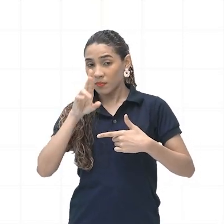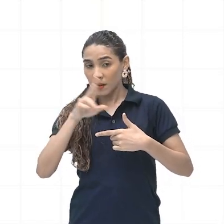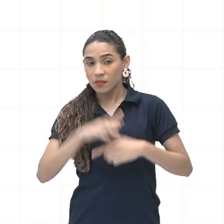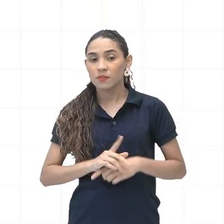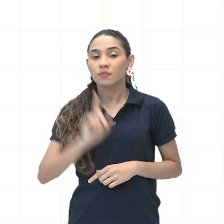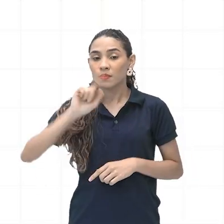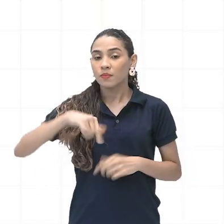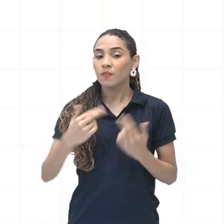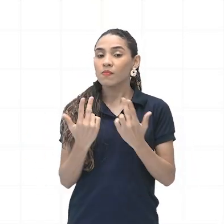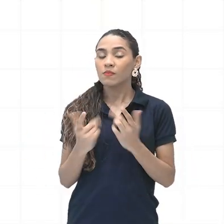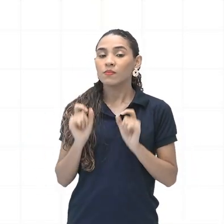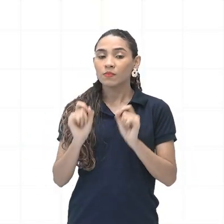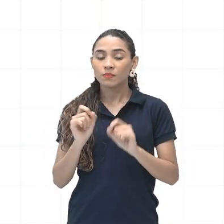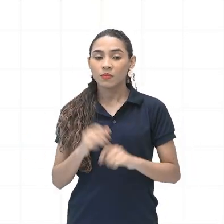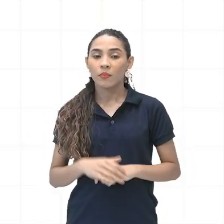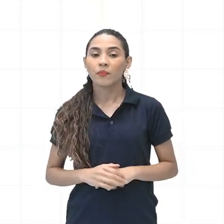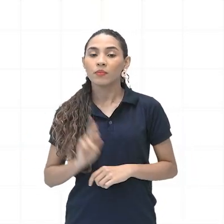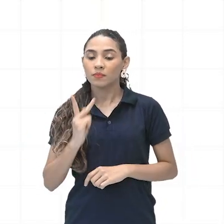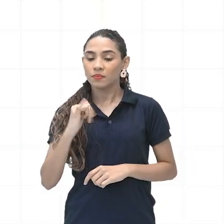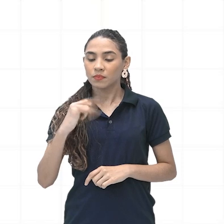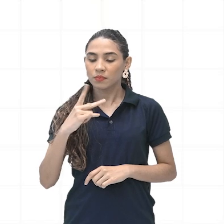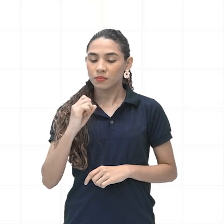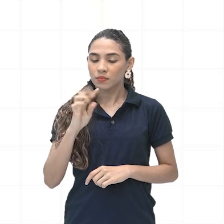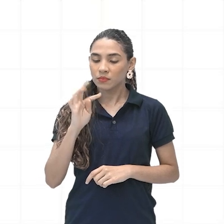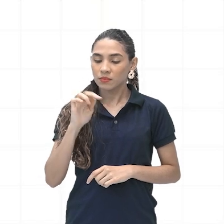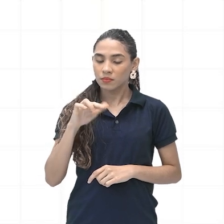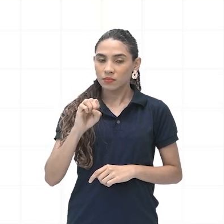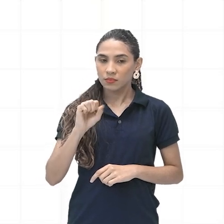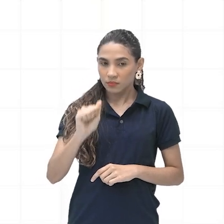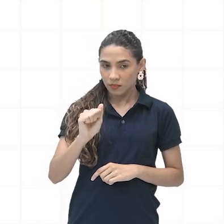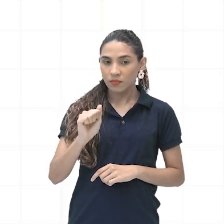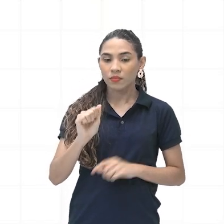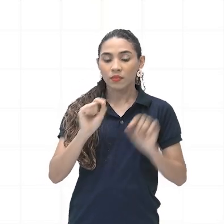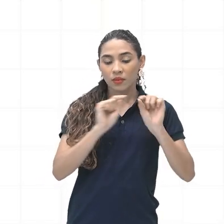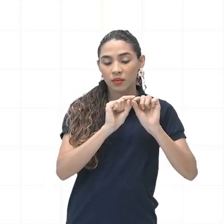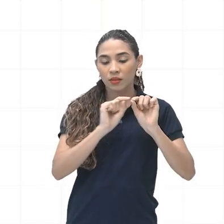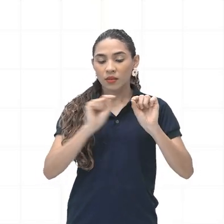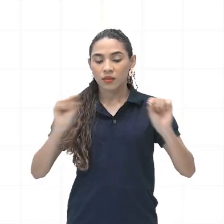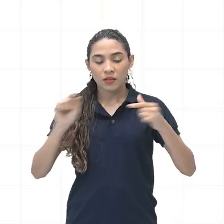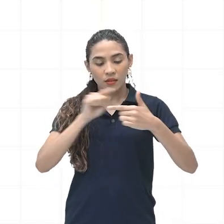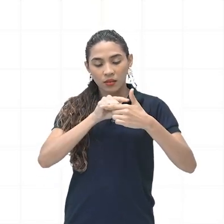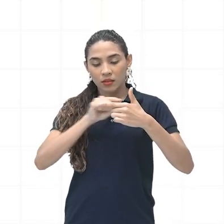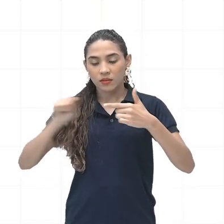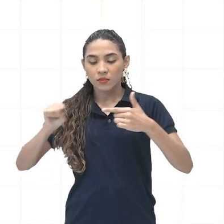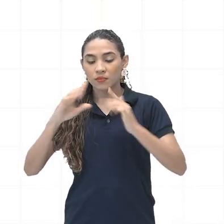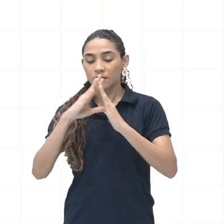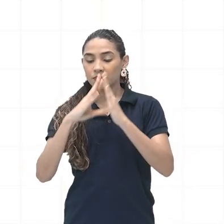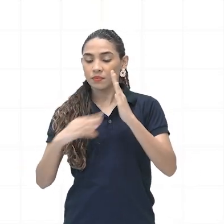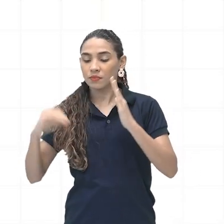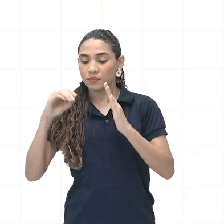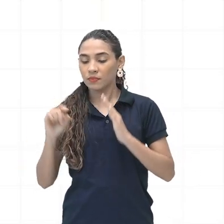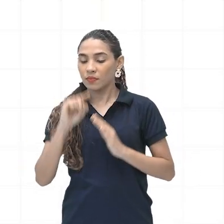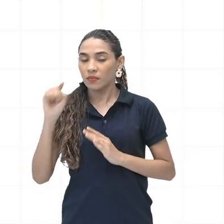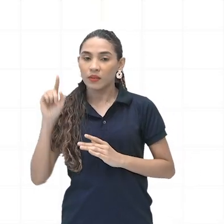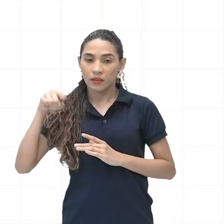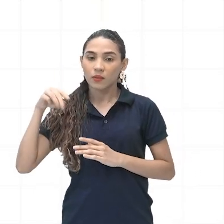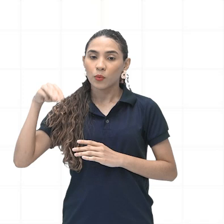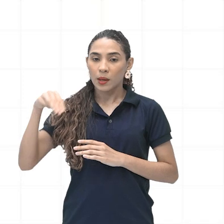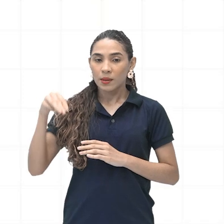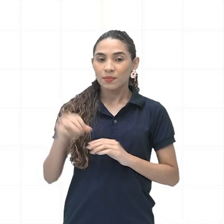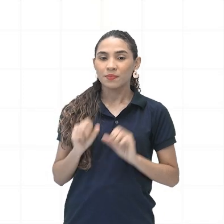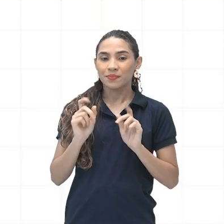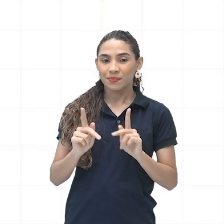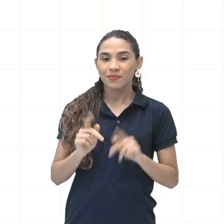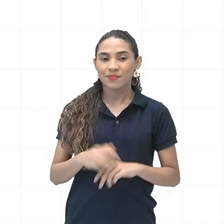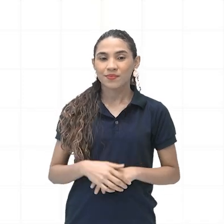igual à hipotenusa do triângulo grande vezes a projeção, que é o M. Tudo